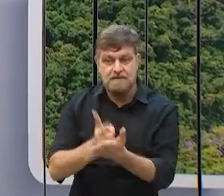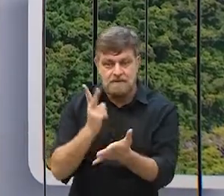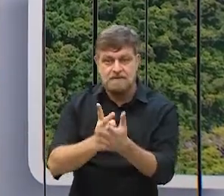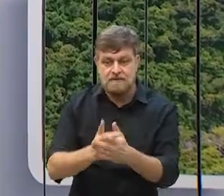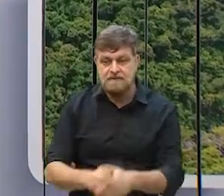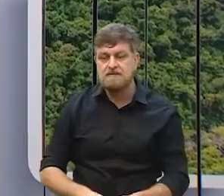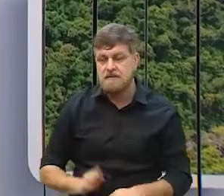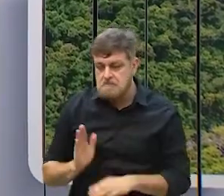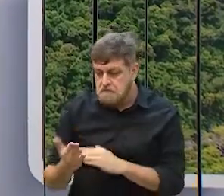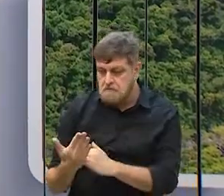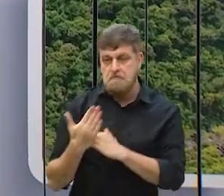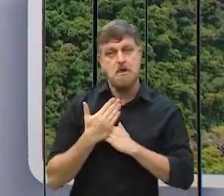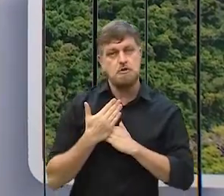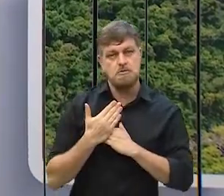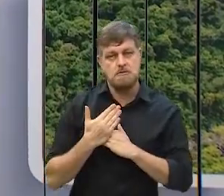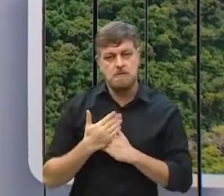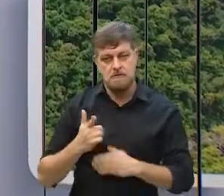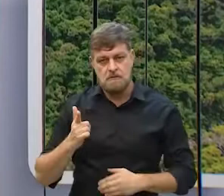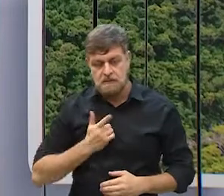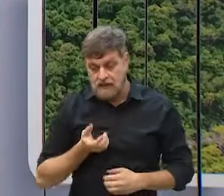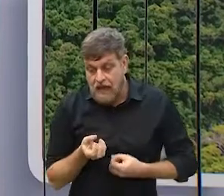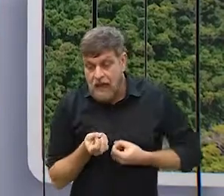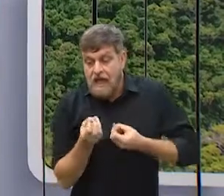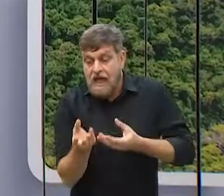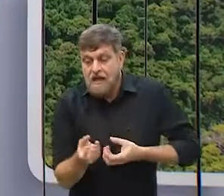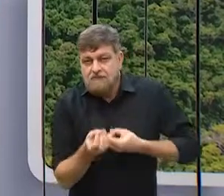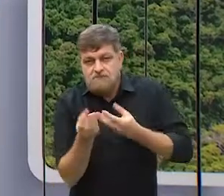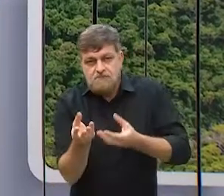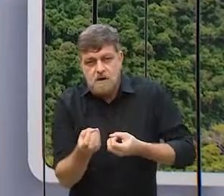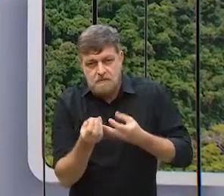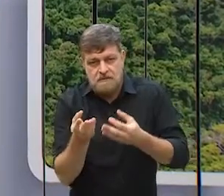nos ajudando a trazer informações